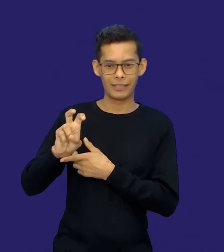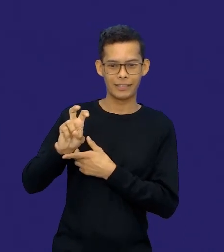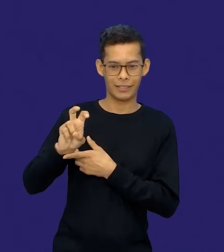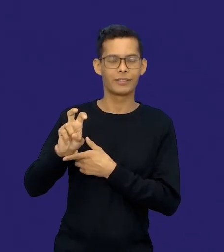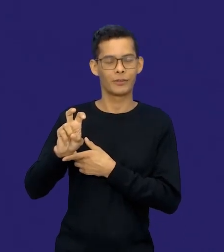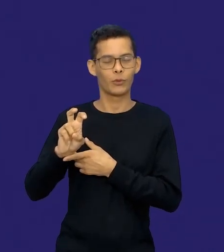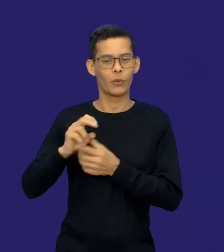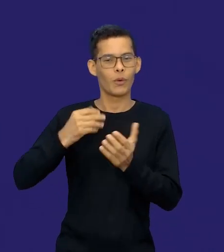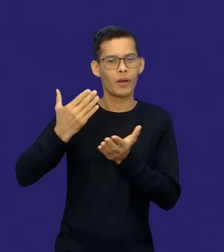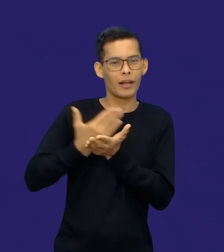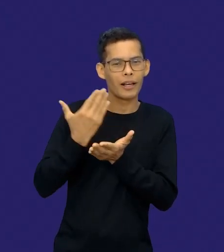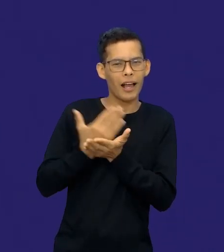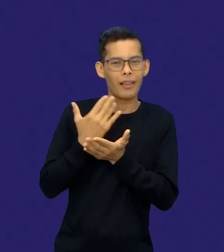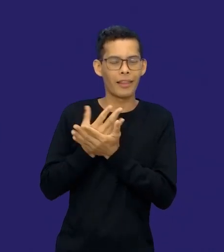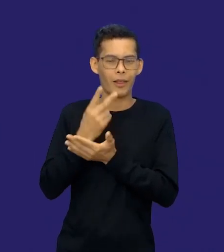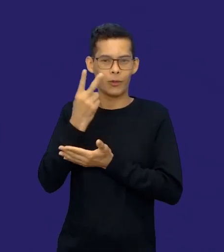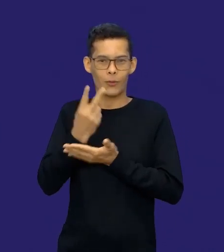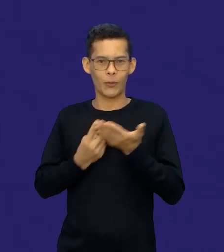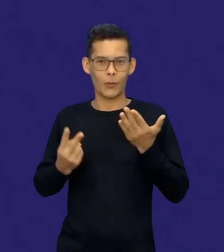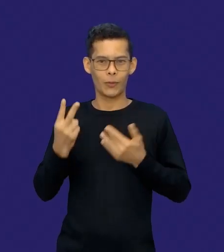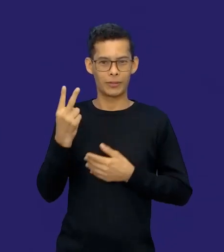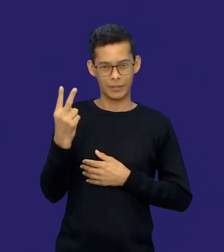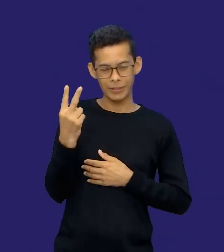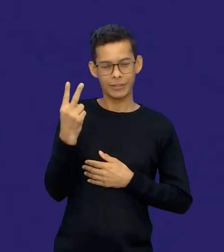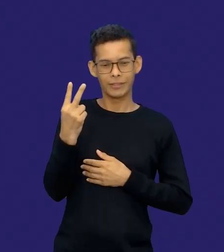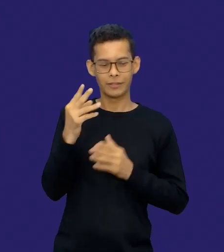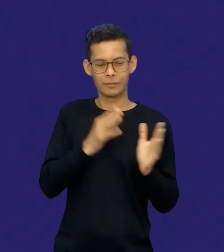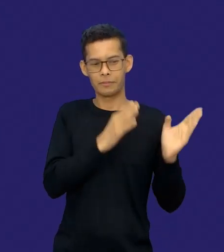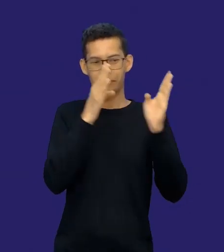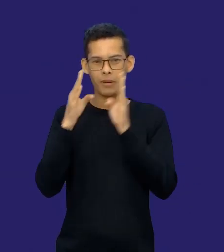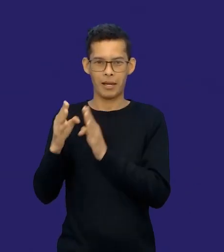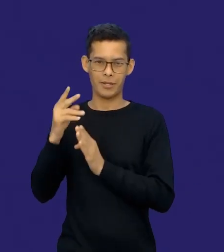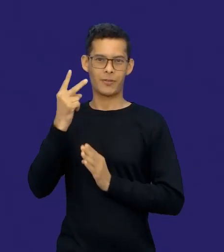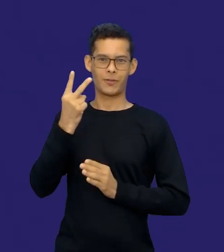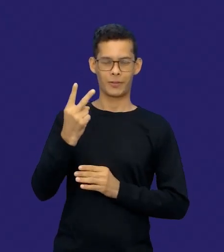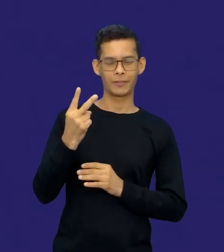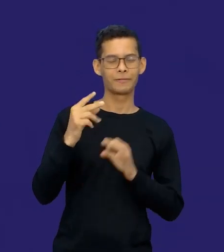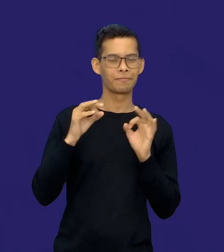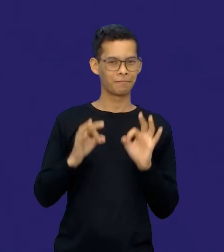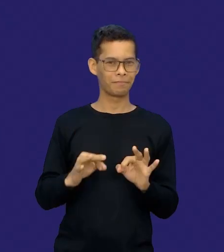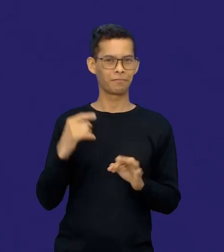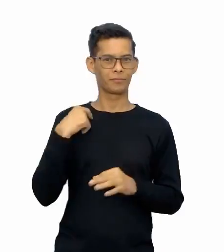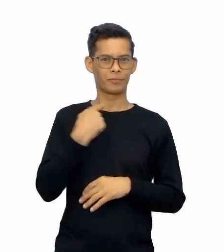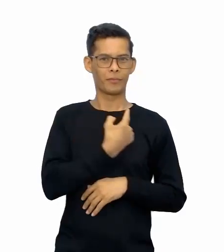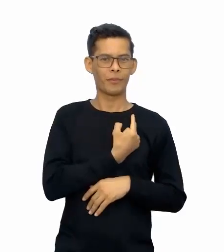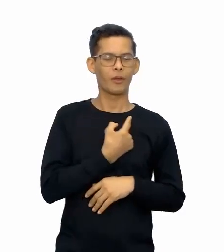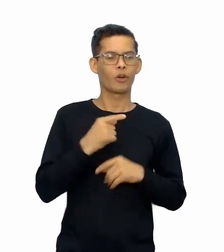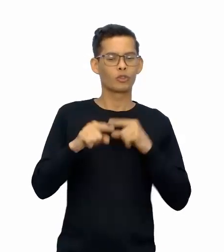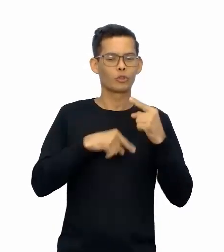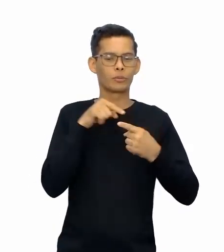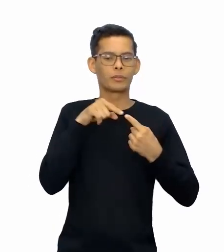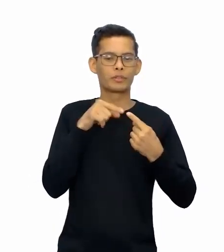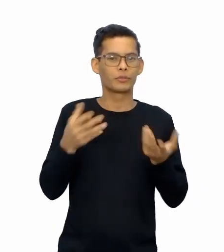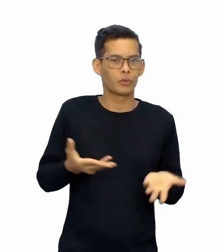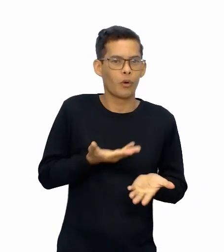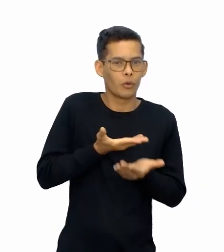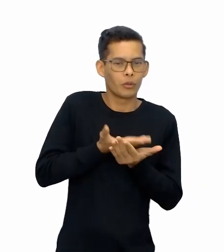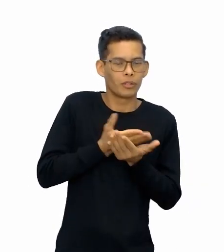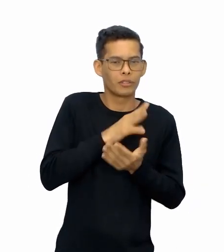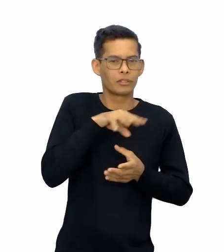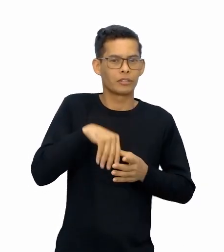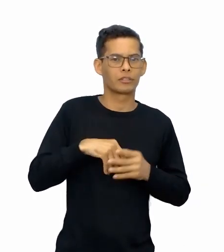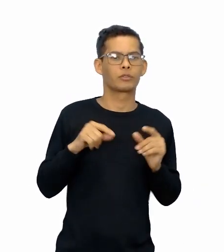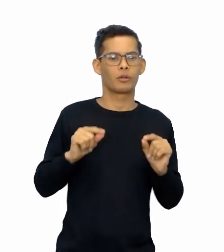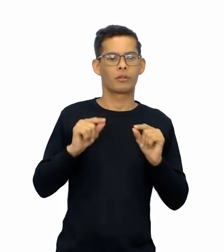do caderno 2, Parte 2. E os nossos objetivos de hoje,